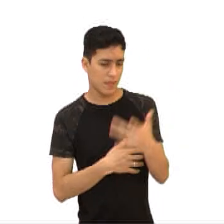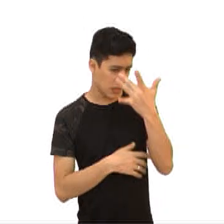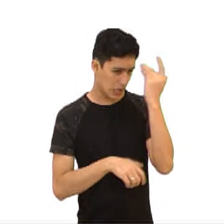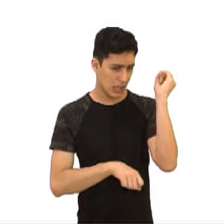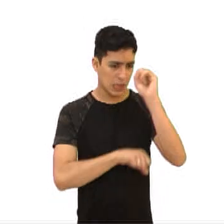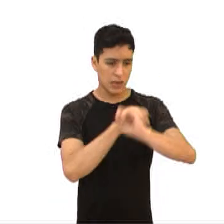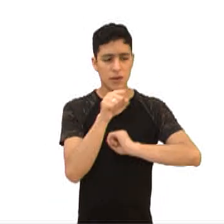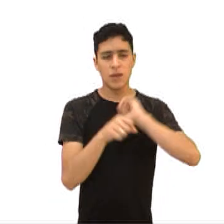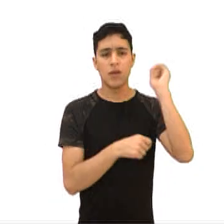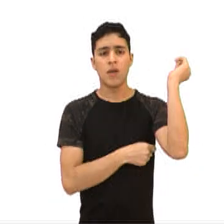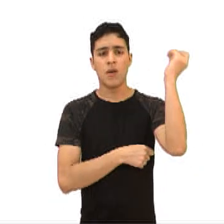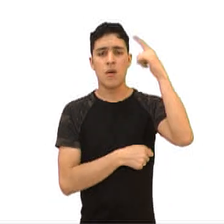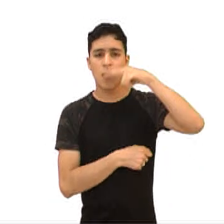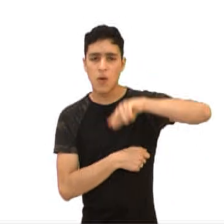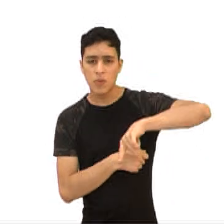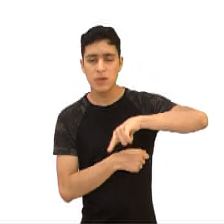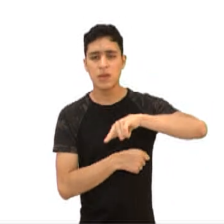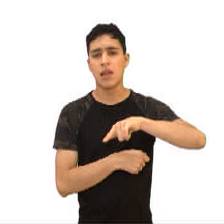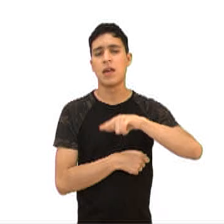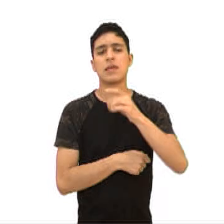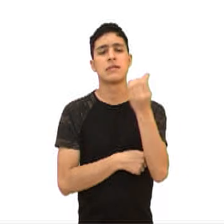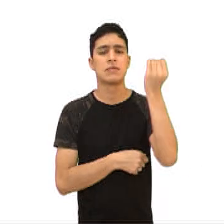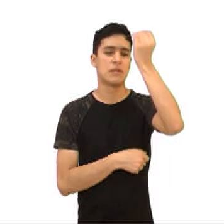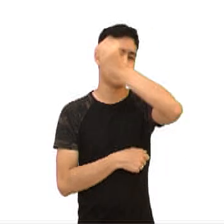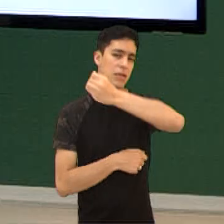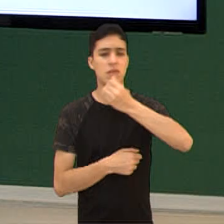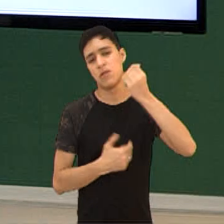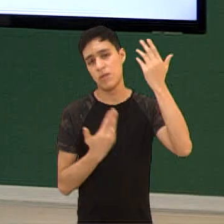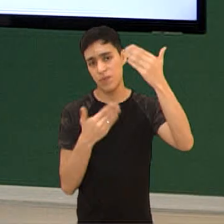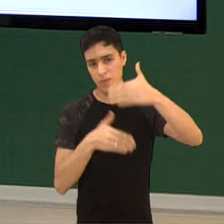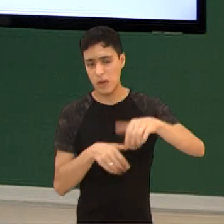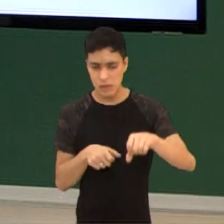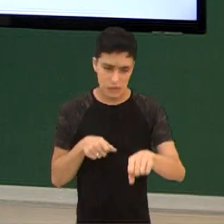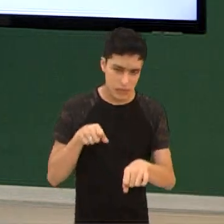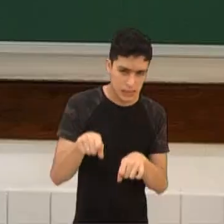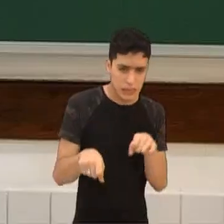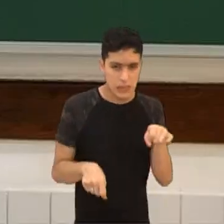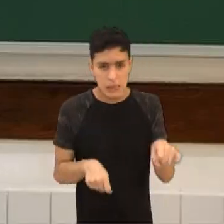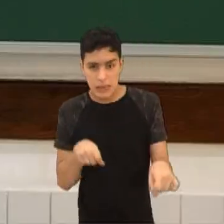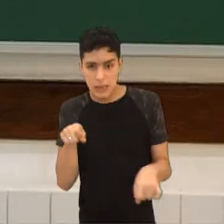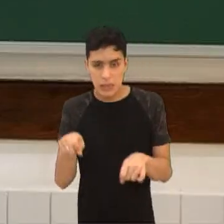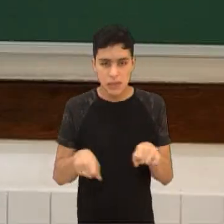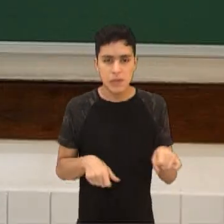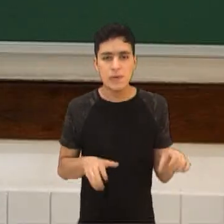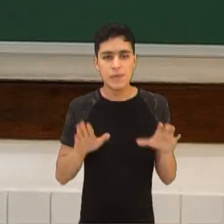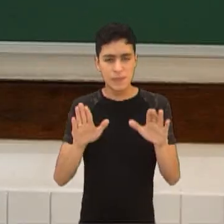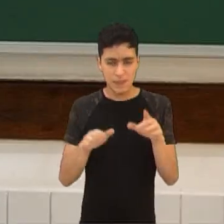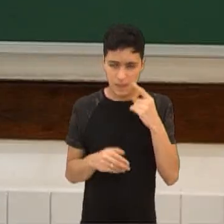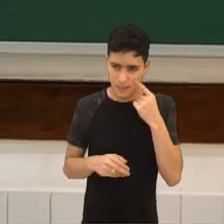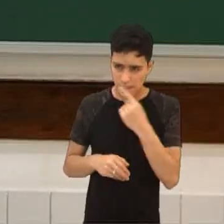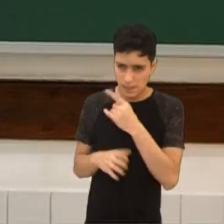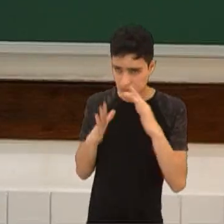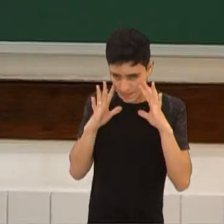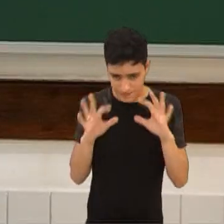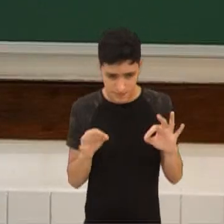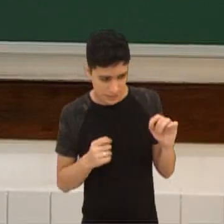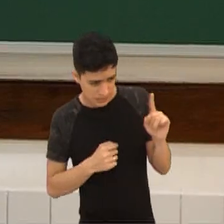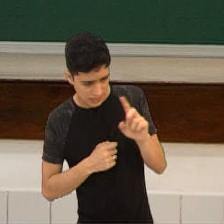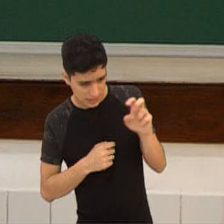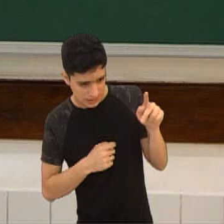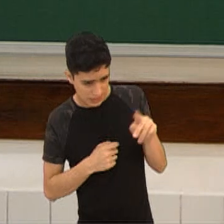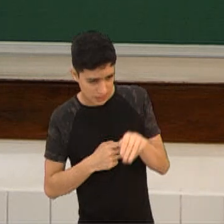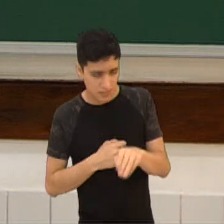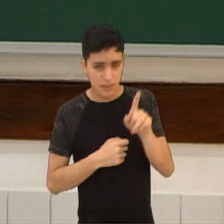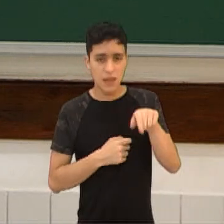conseguirá percorrer nas 6 horas de prova? Ei, gente, olha só, atenção. 15 quilômetros é